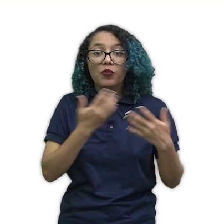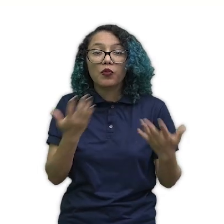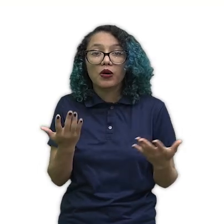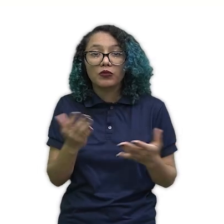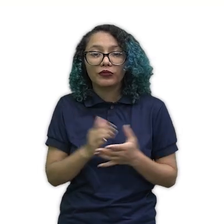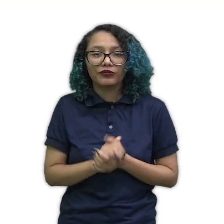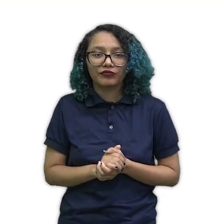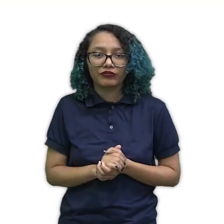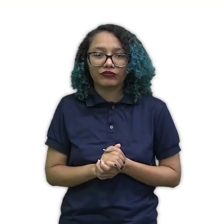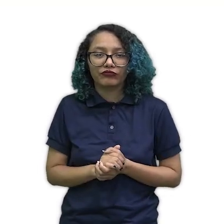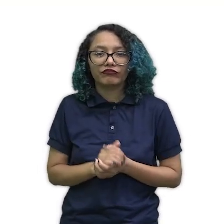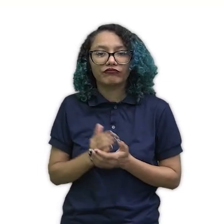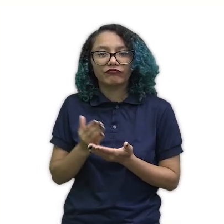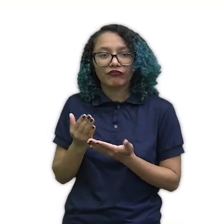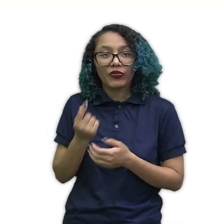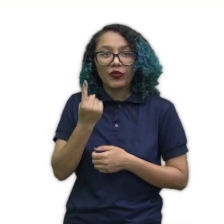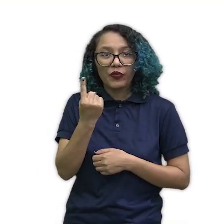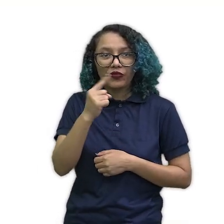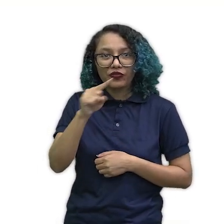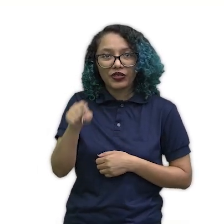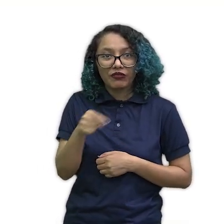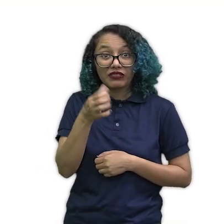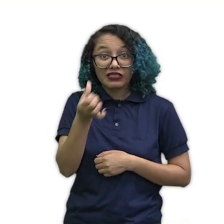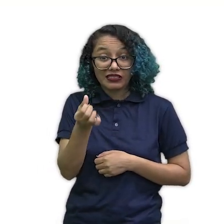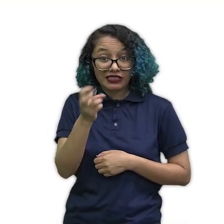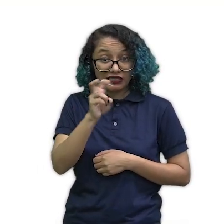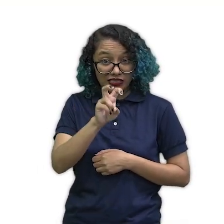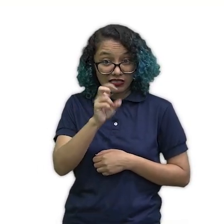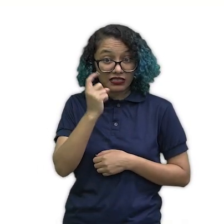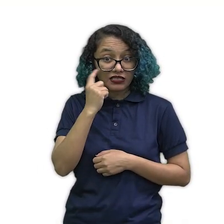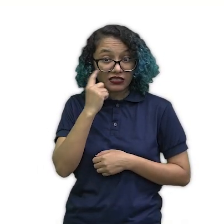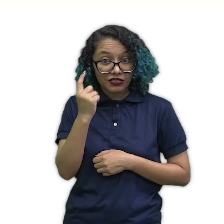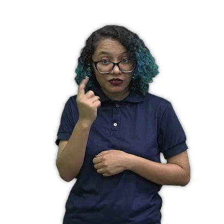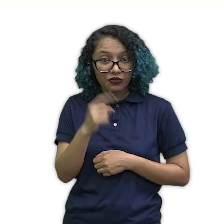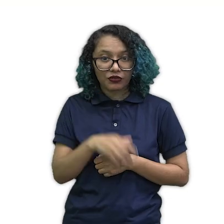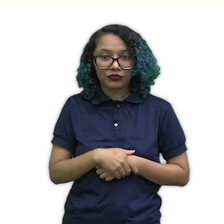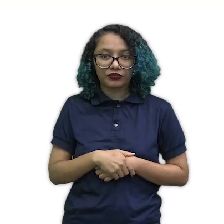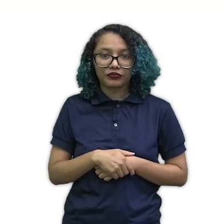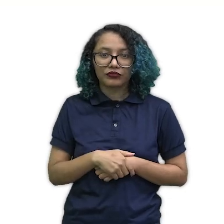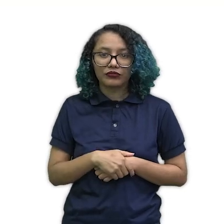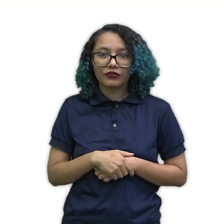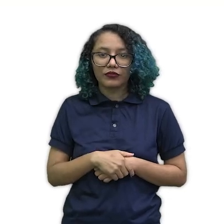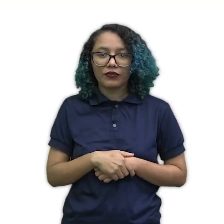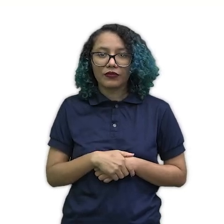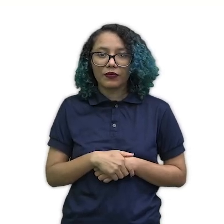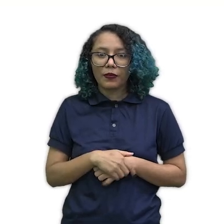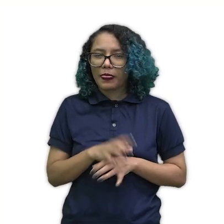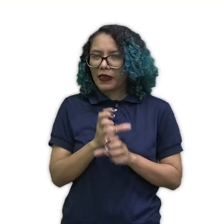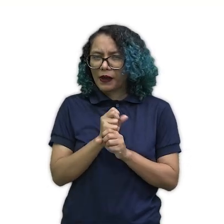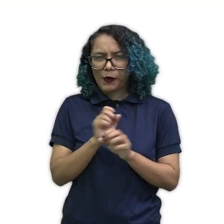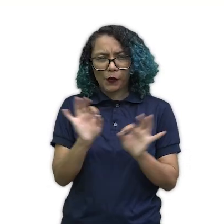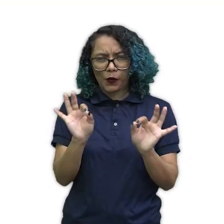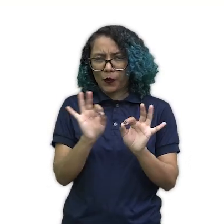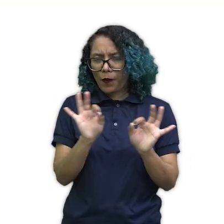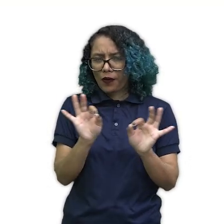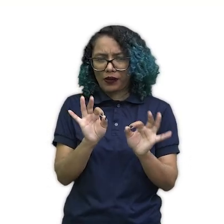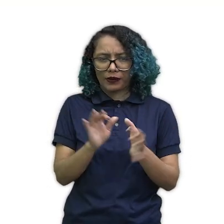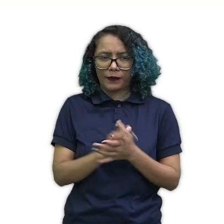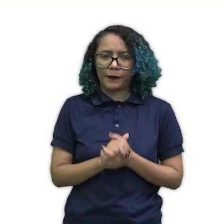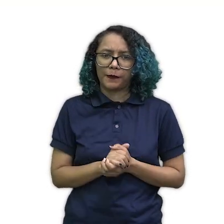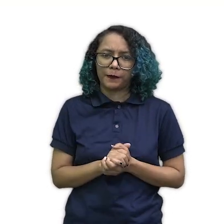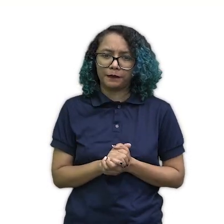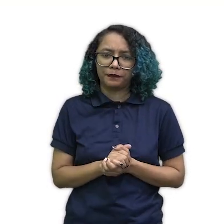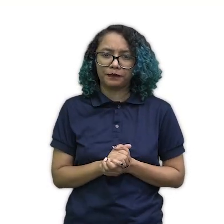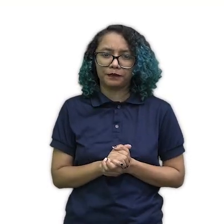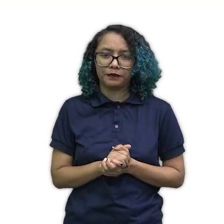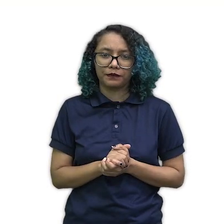é igual a 1,65, sem precisar realizar nenhum tipo de cálculo, beleza? Não